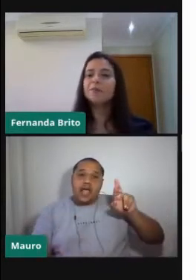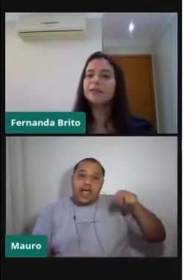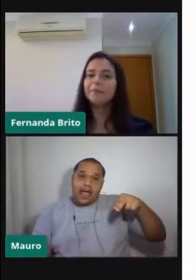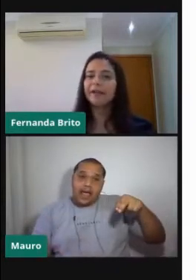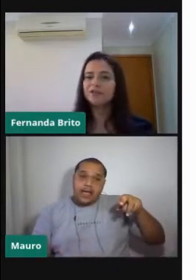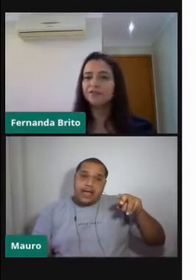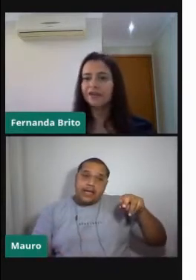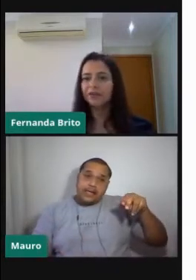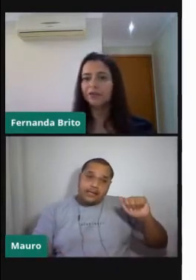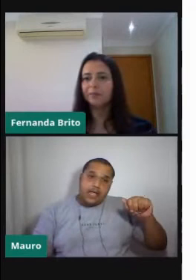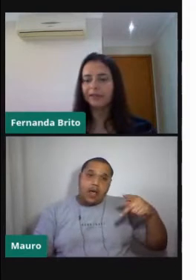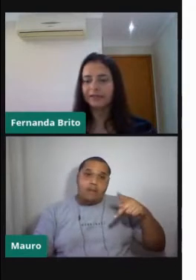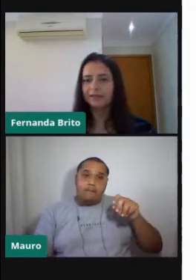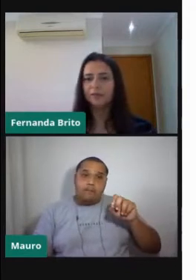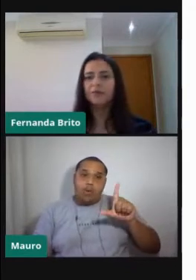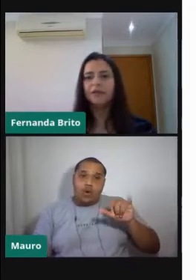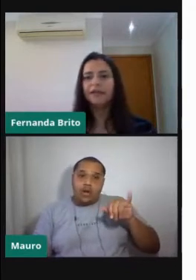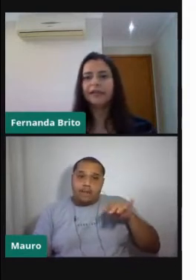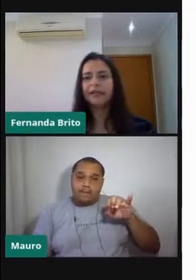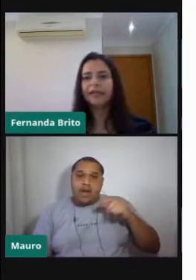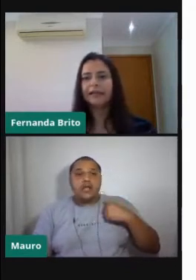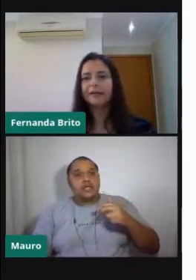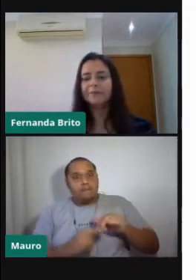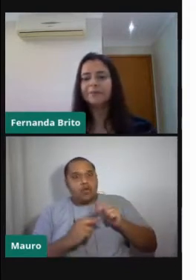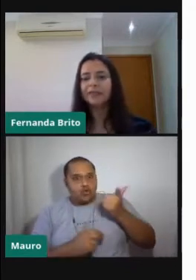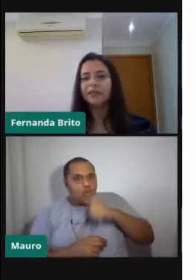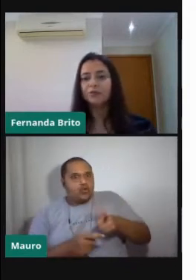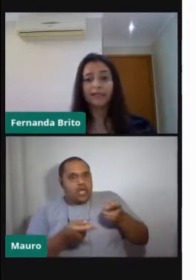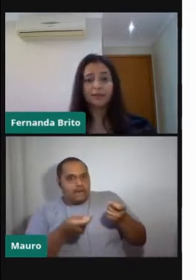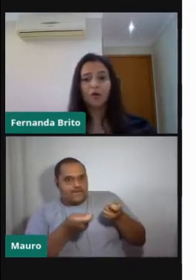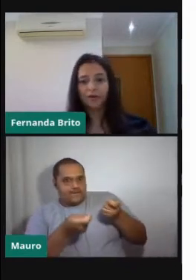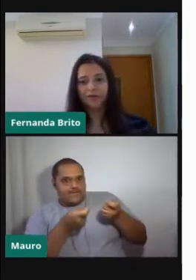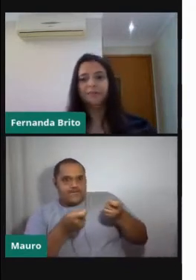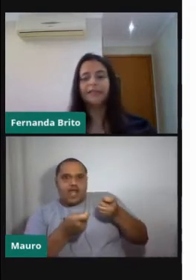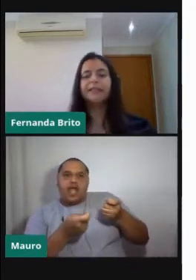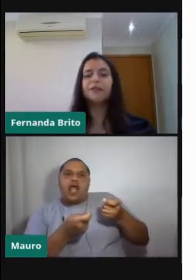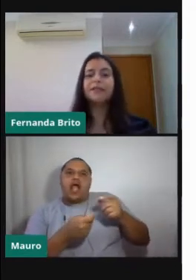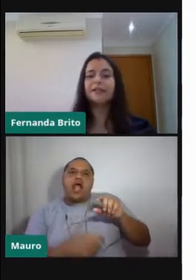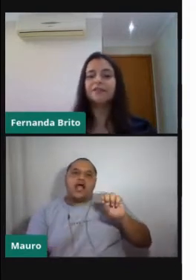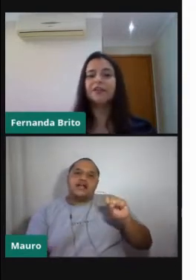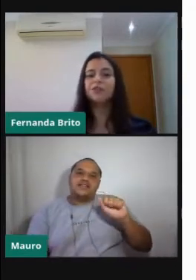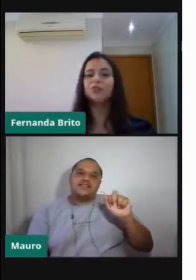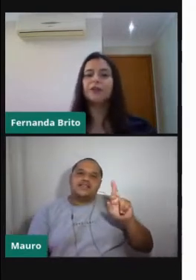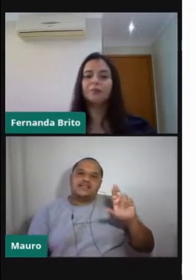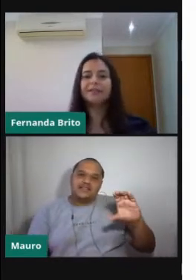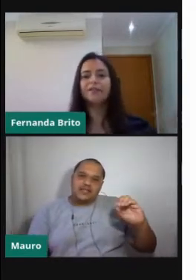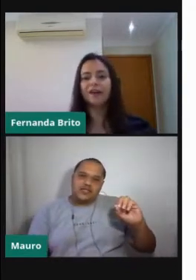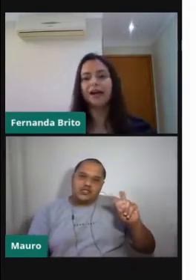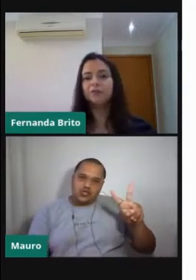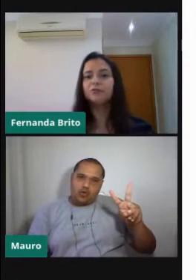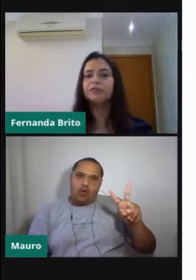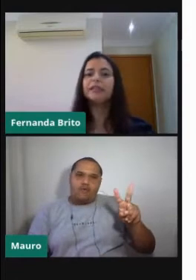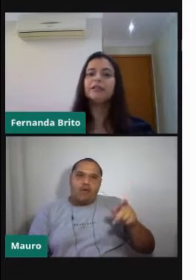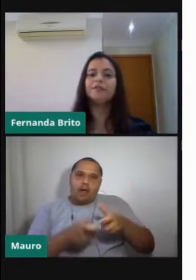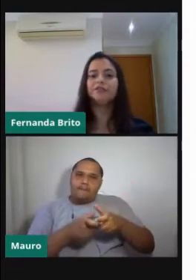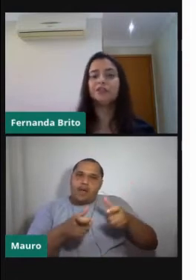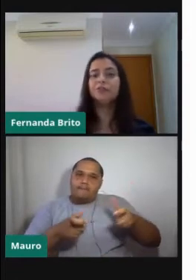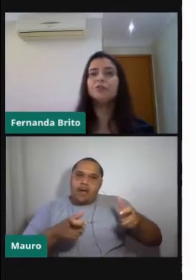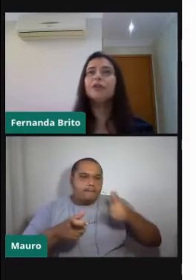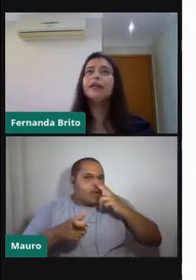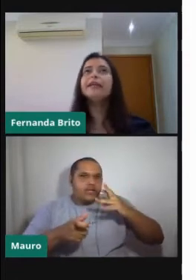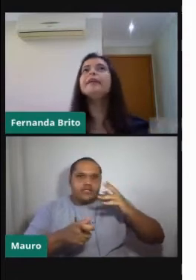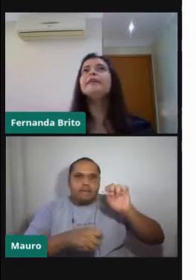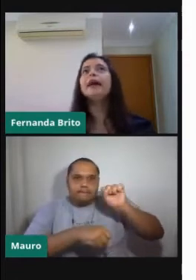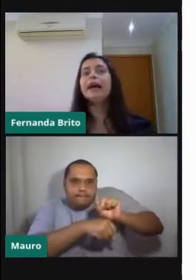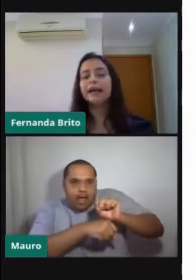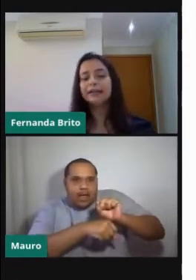dessa forma ele impede, de fato, a replicação do SARS-CoV, né. Então, esse efeito é observado, né, in